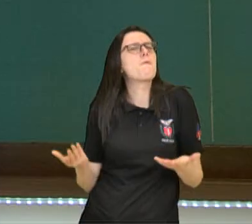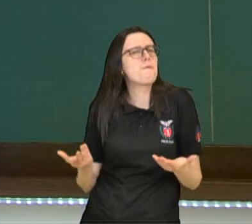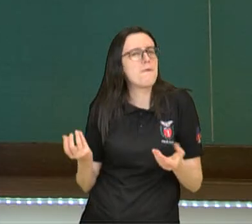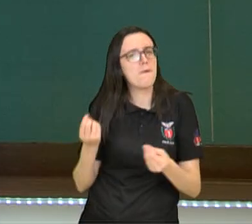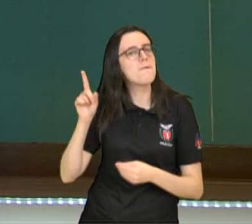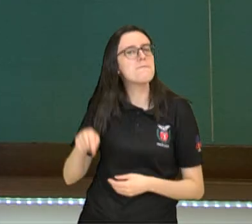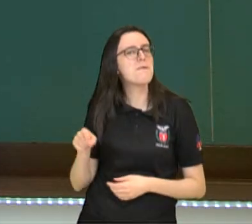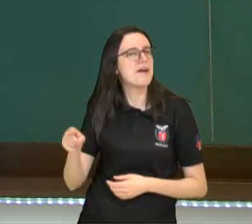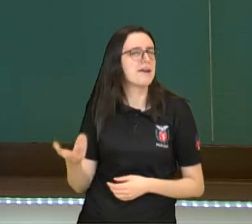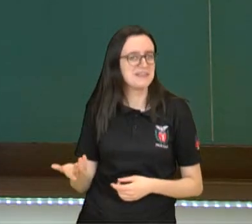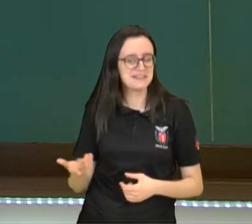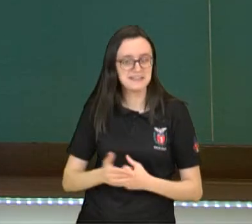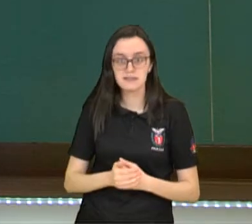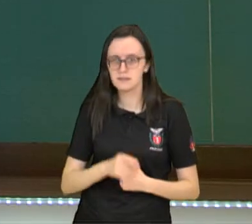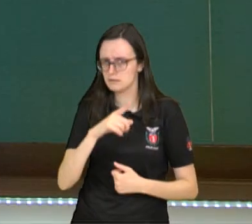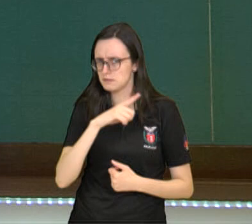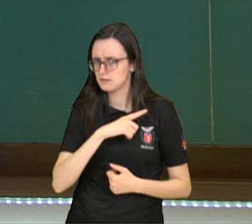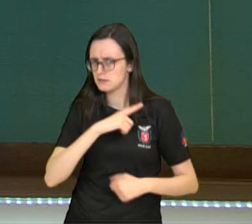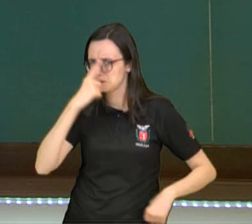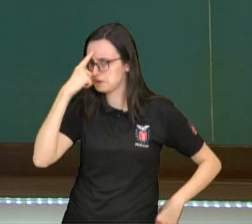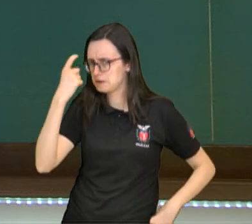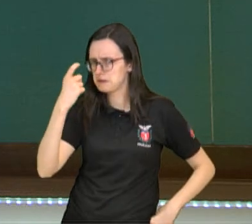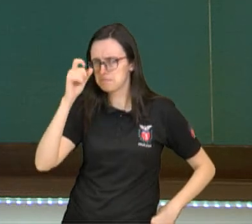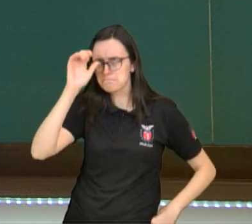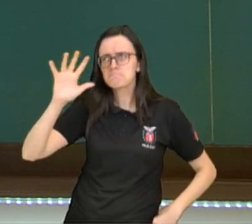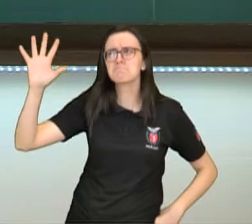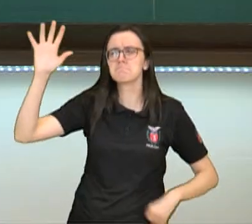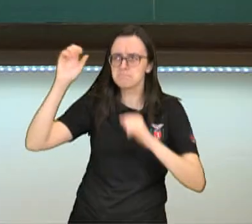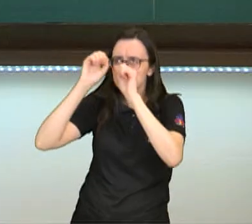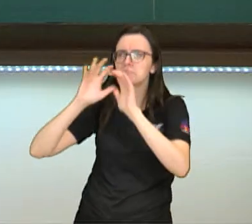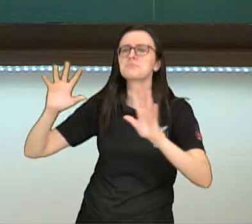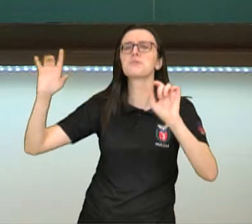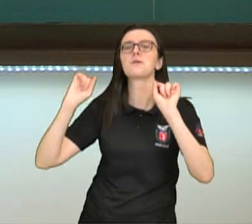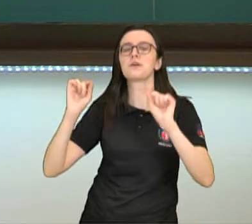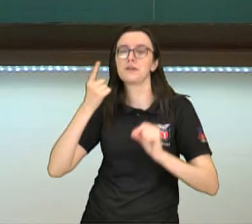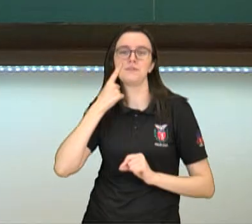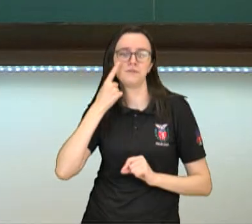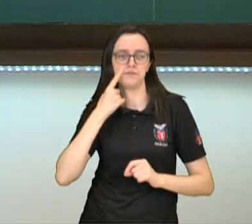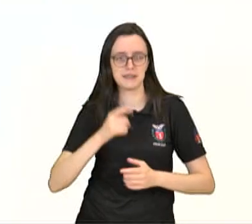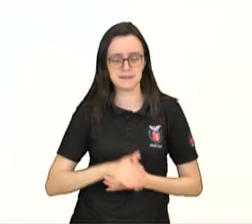esses elementos? Vocês têm alguma ideia? Vamos conferir, então.